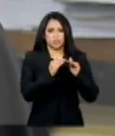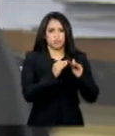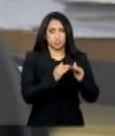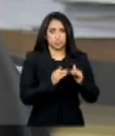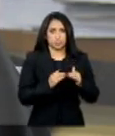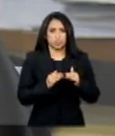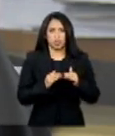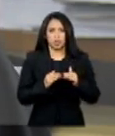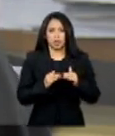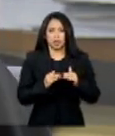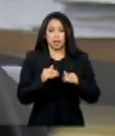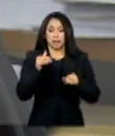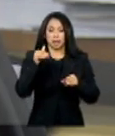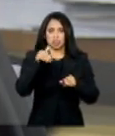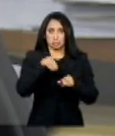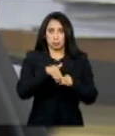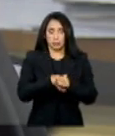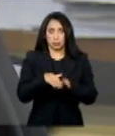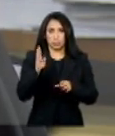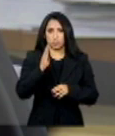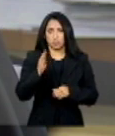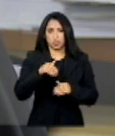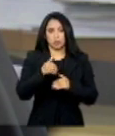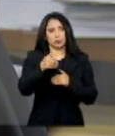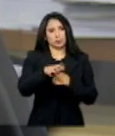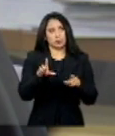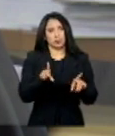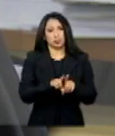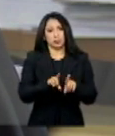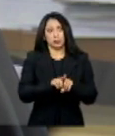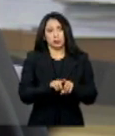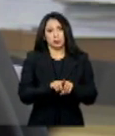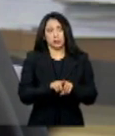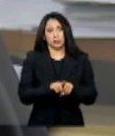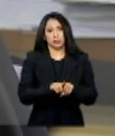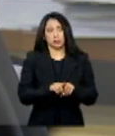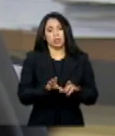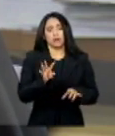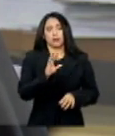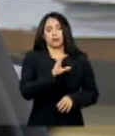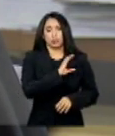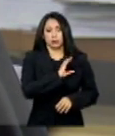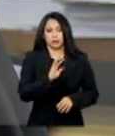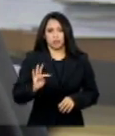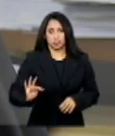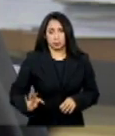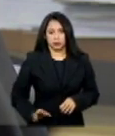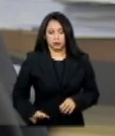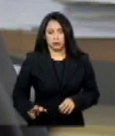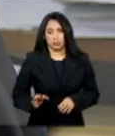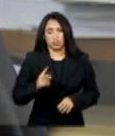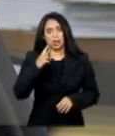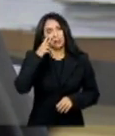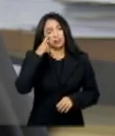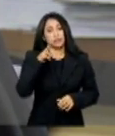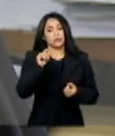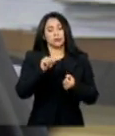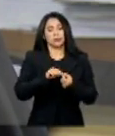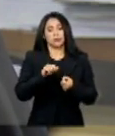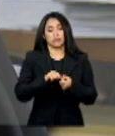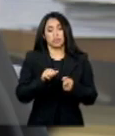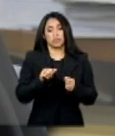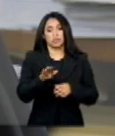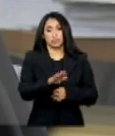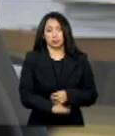a crenças que a atuação do conselho tutelar nesses casos de atos infracionais praticados por crianças não representa qualquer